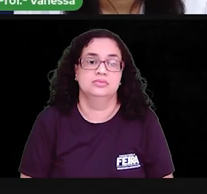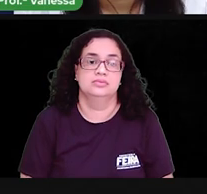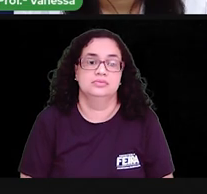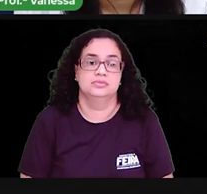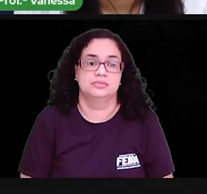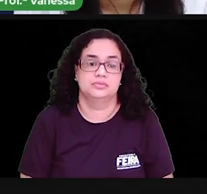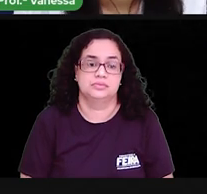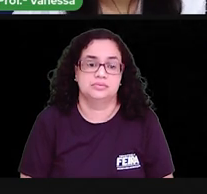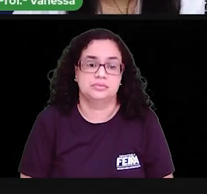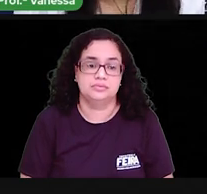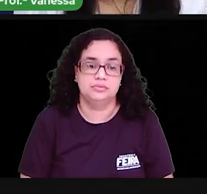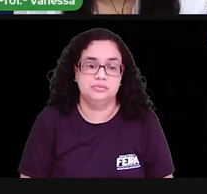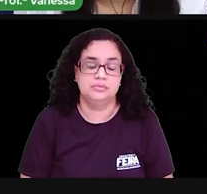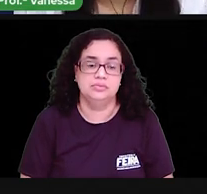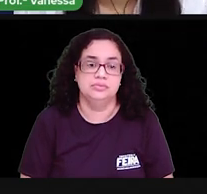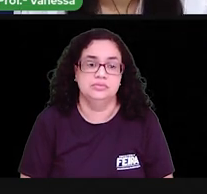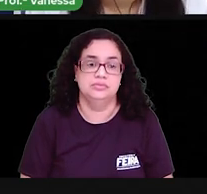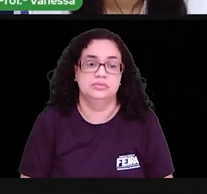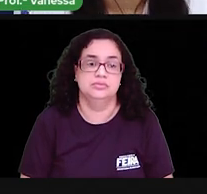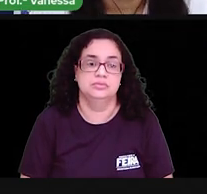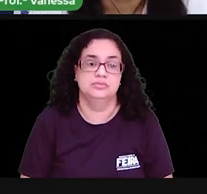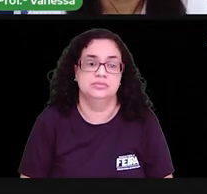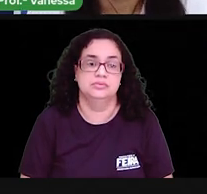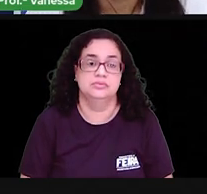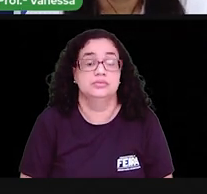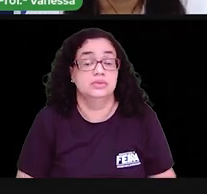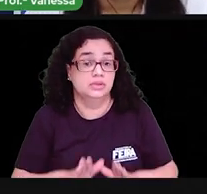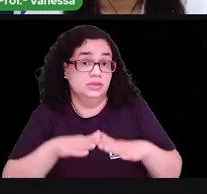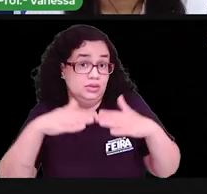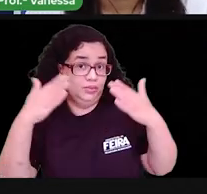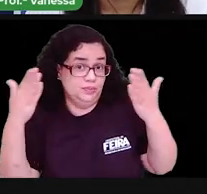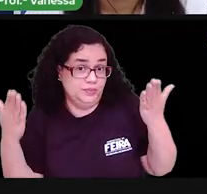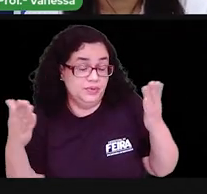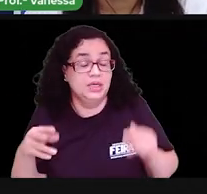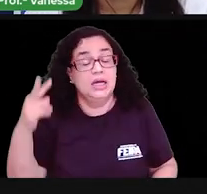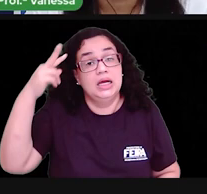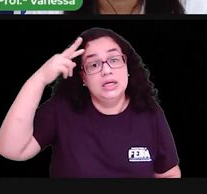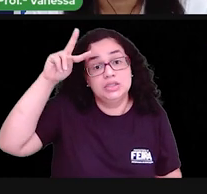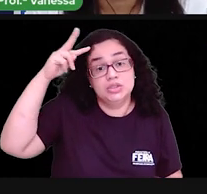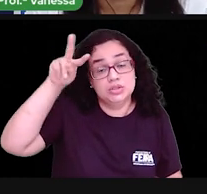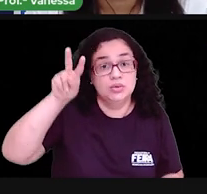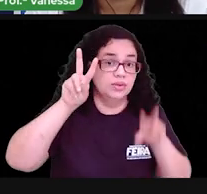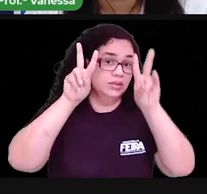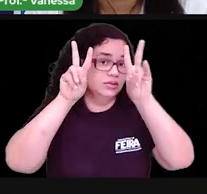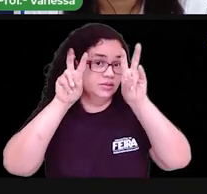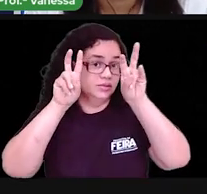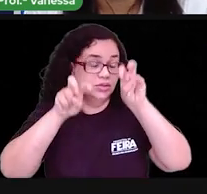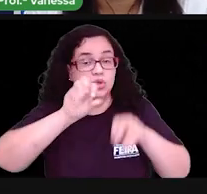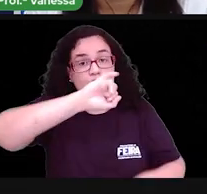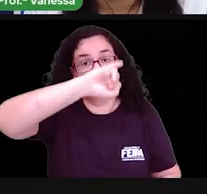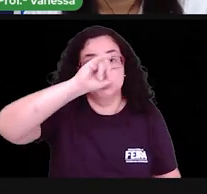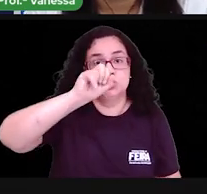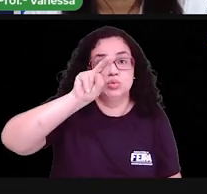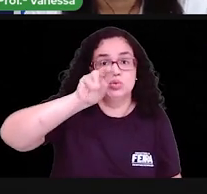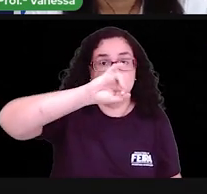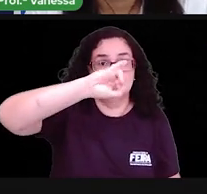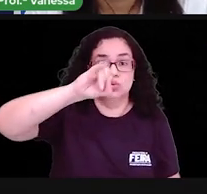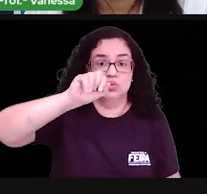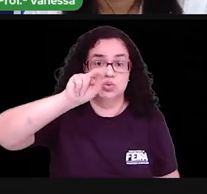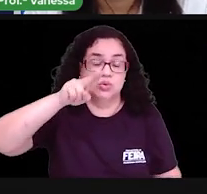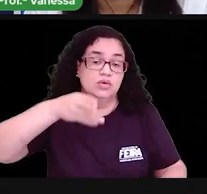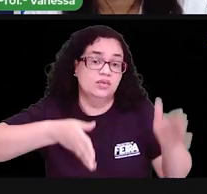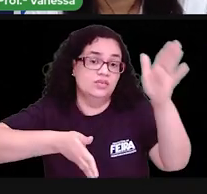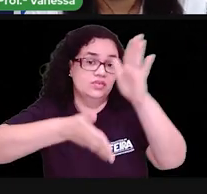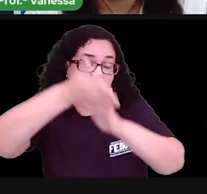E aí e não a história se chama Zuzu vai viajar ela